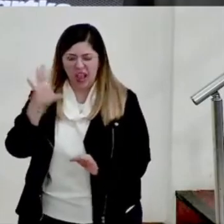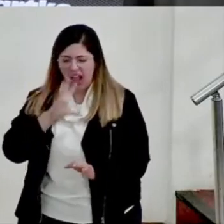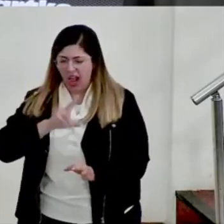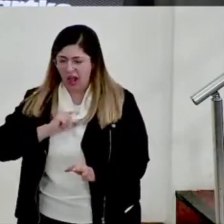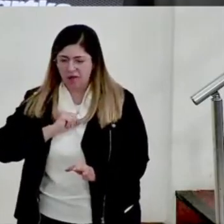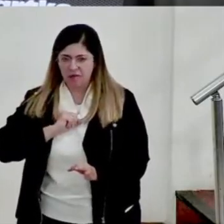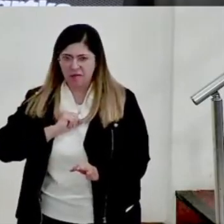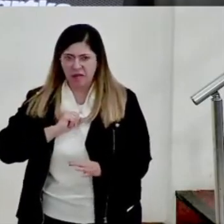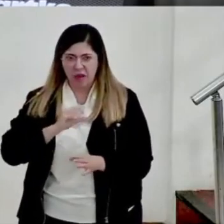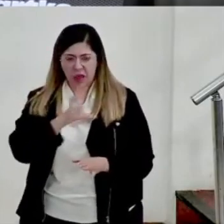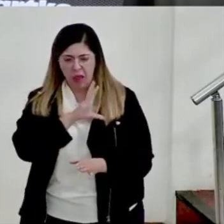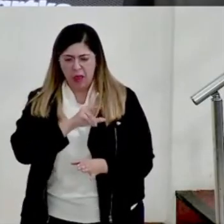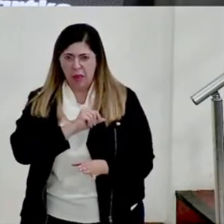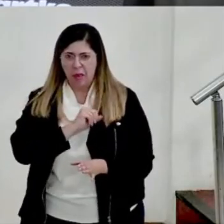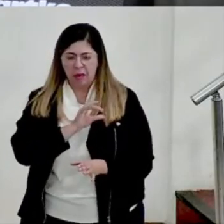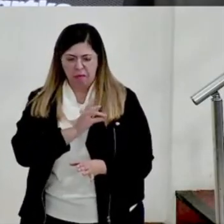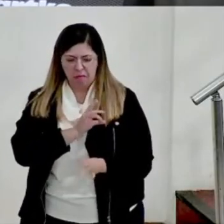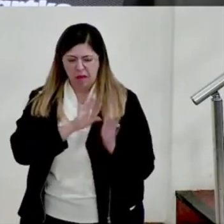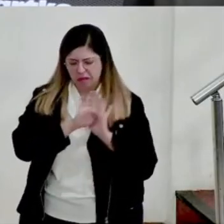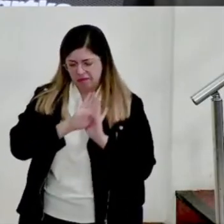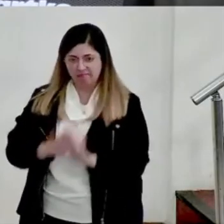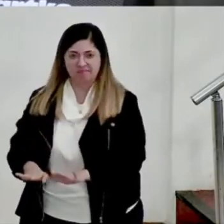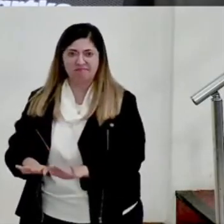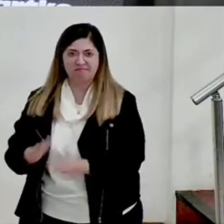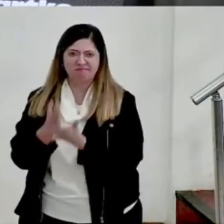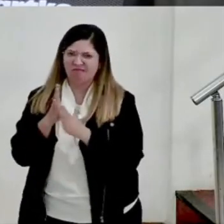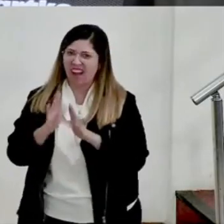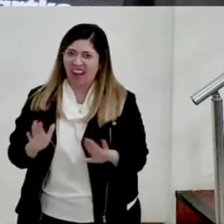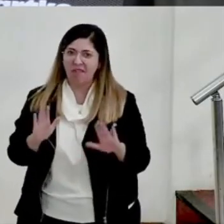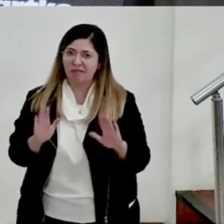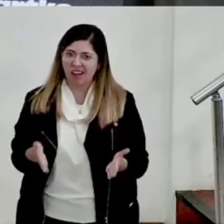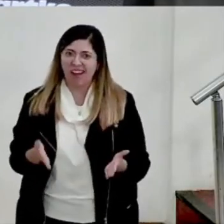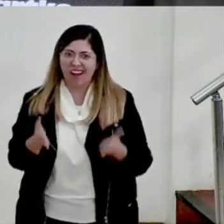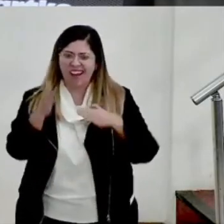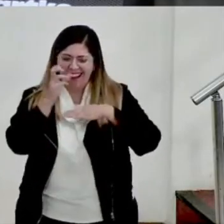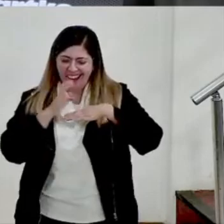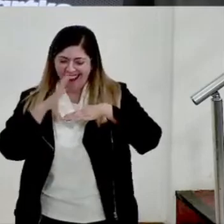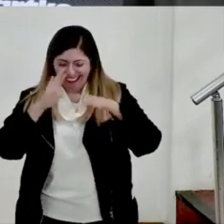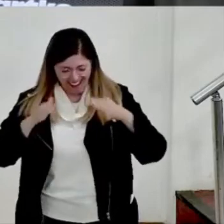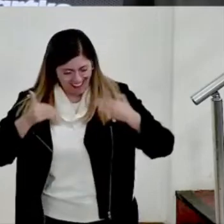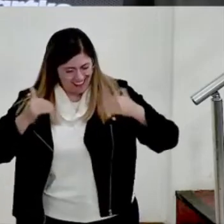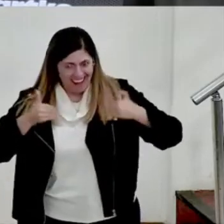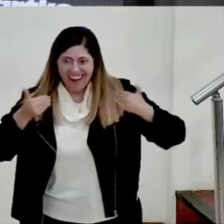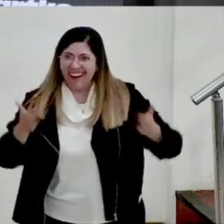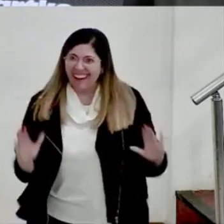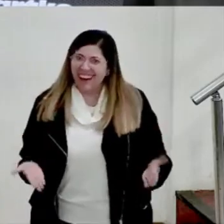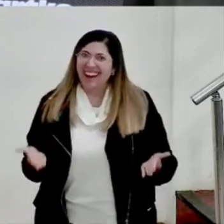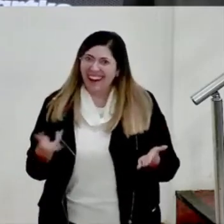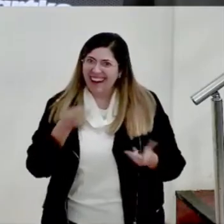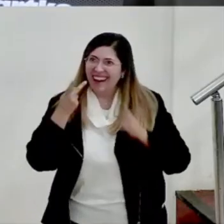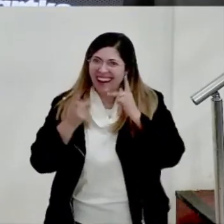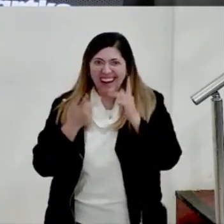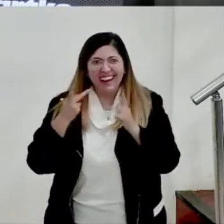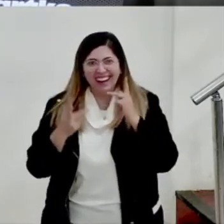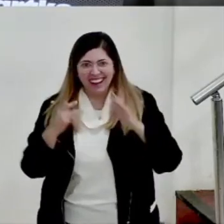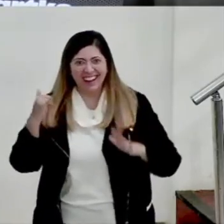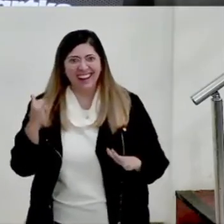lança fora todo o medo. Quanto consolo e quanta alegria existem nessas palavras